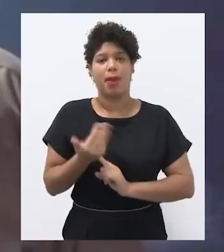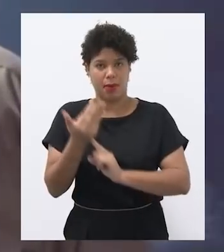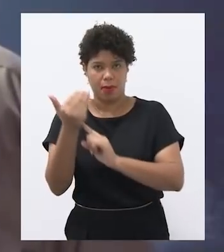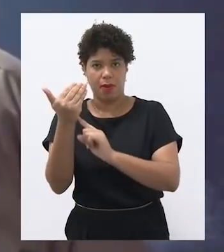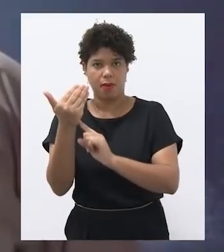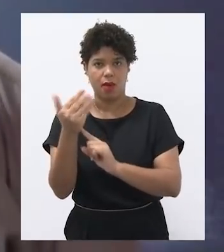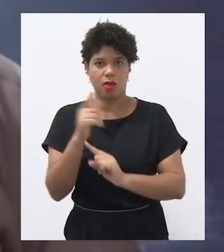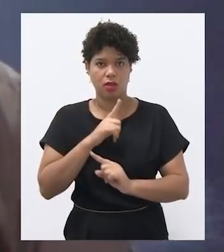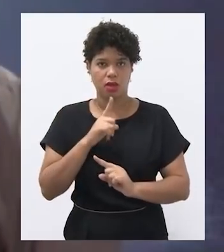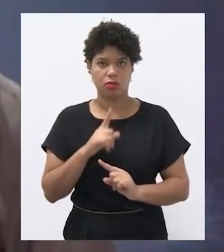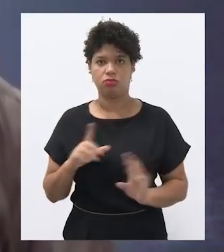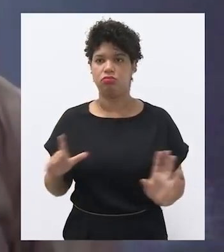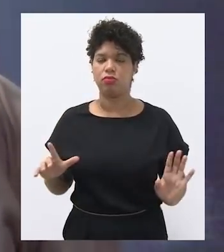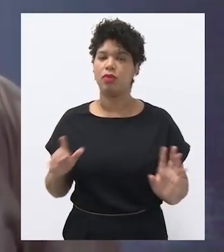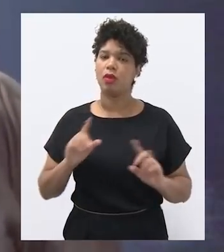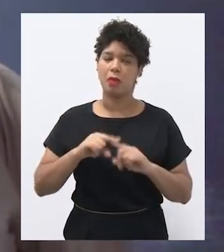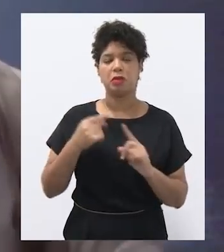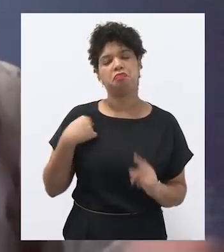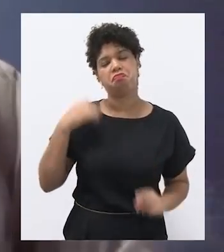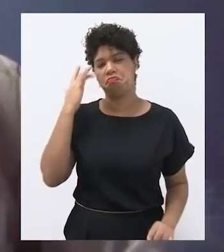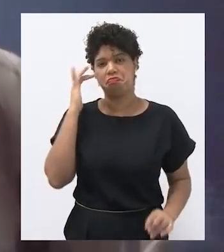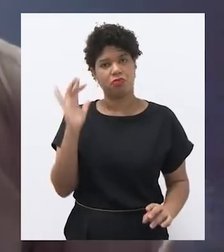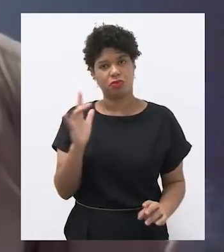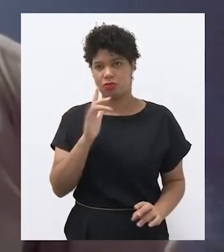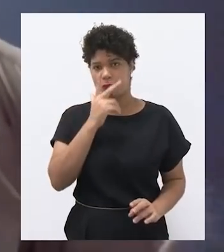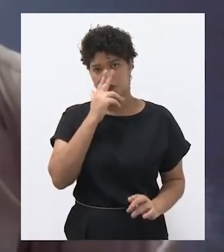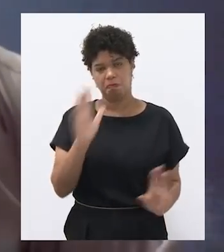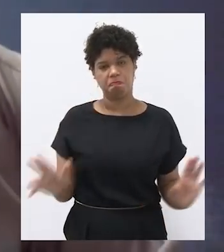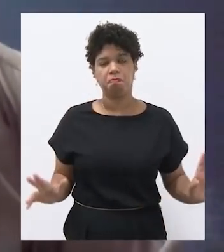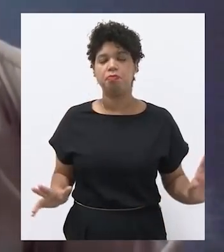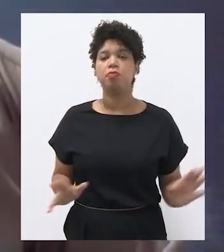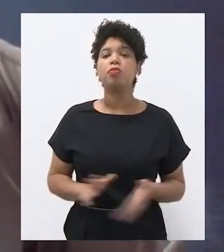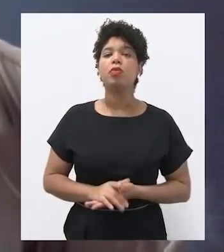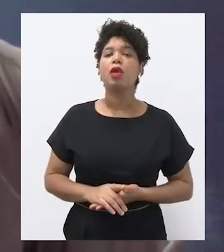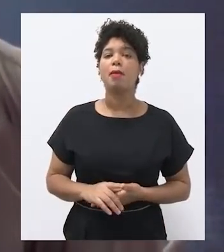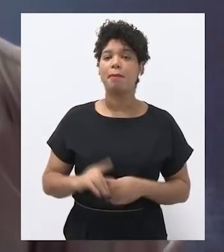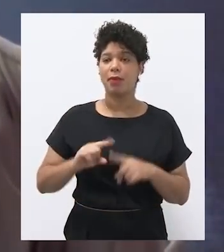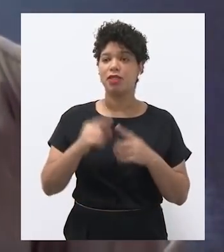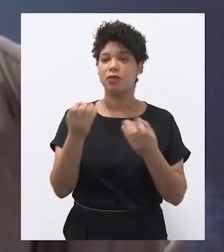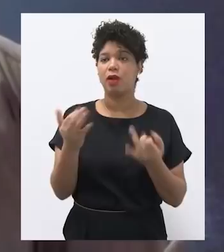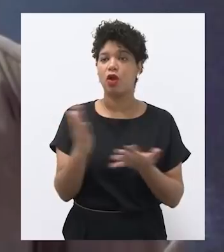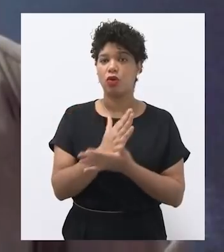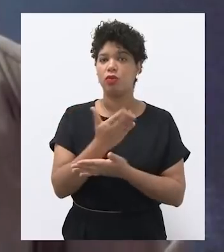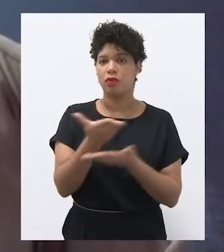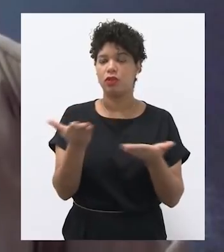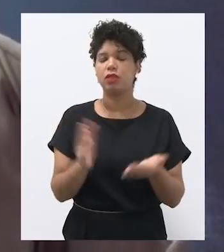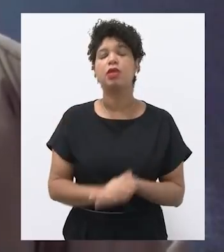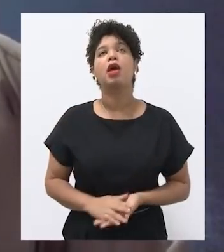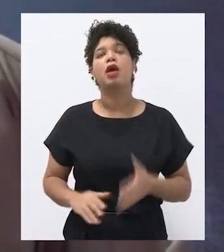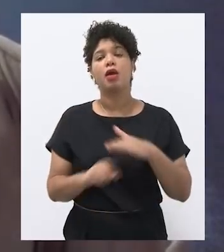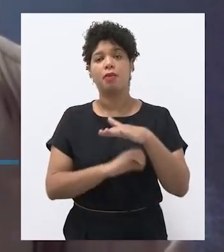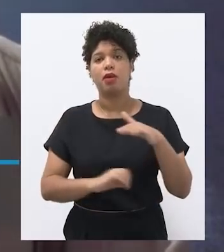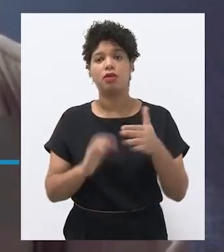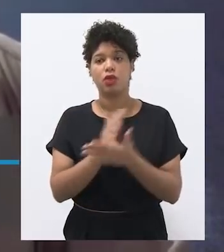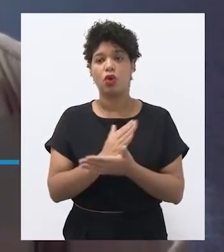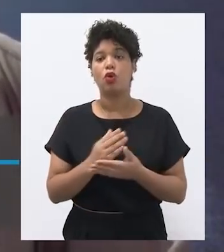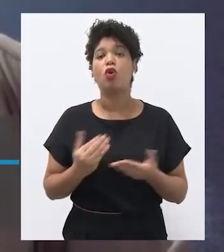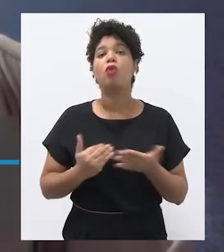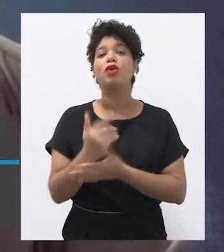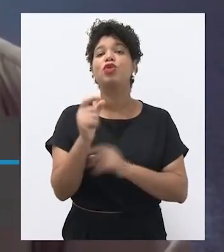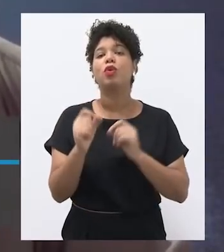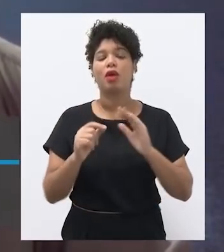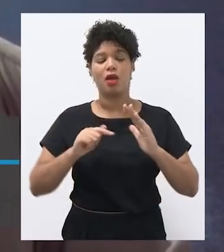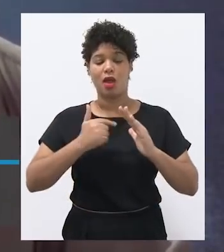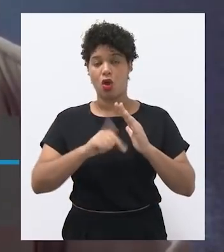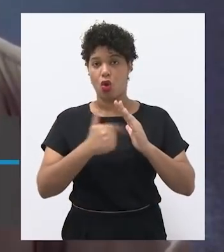então, dessas transformações mais evidentes, eu vou colecionar algumas aqui. As empresas adotaram o home office.